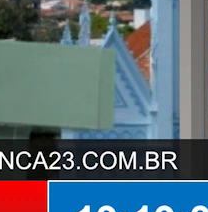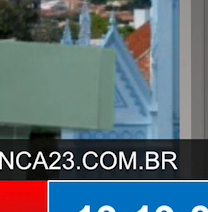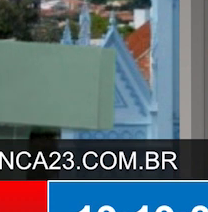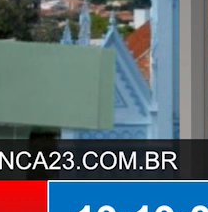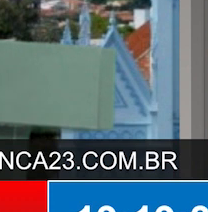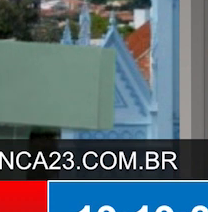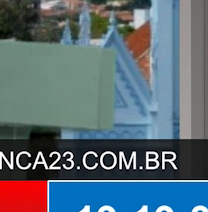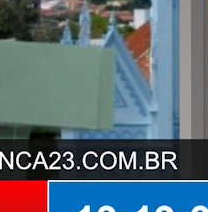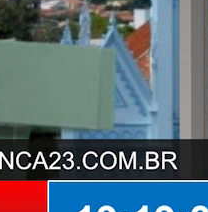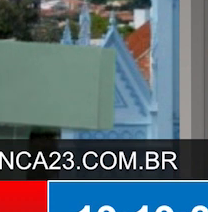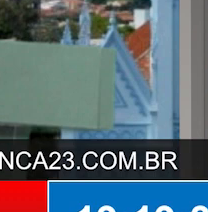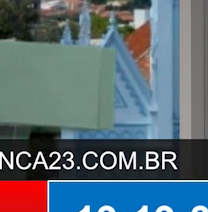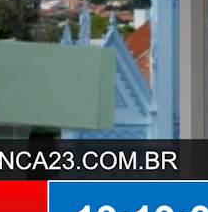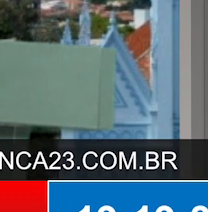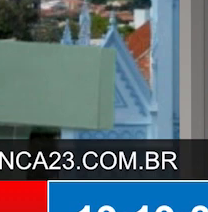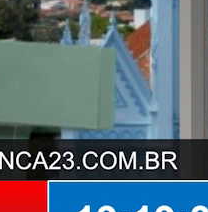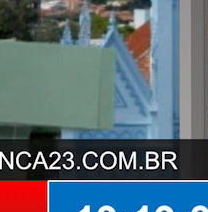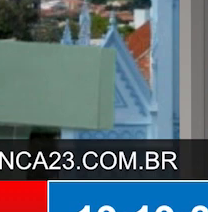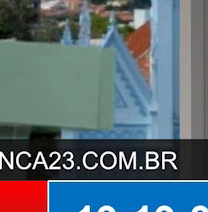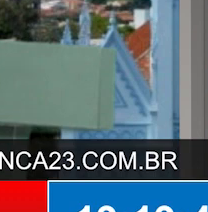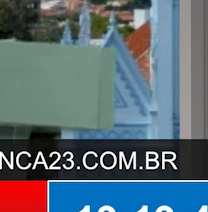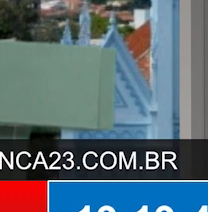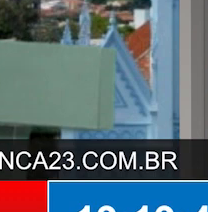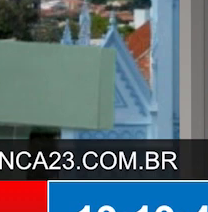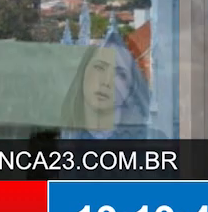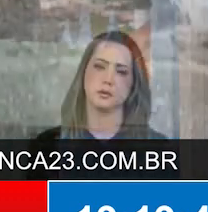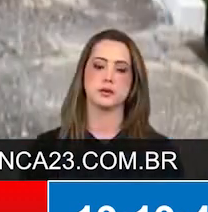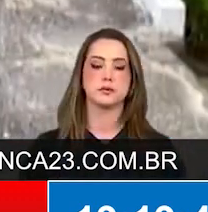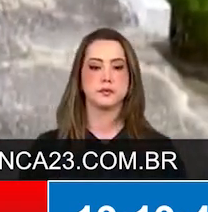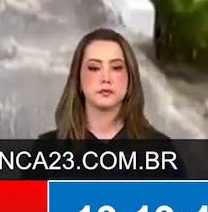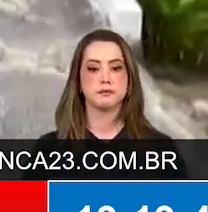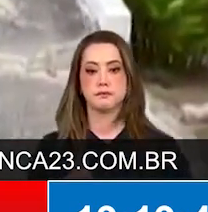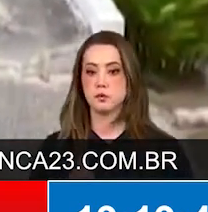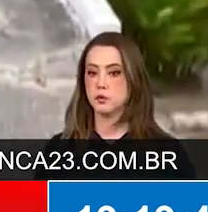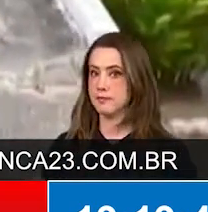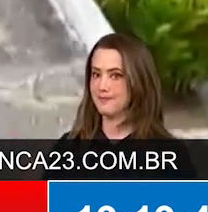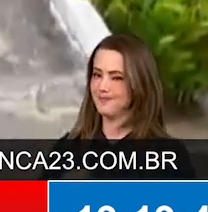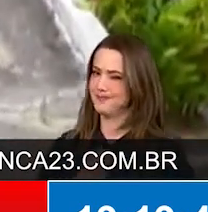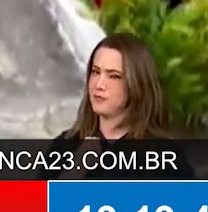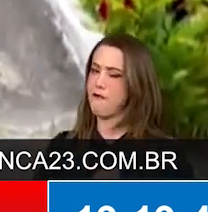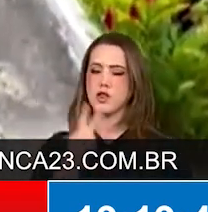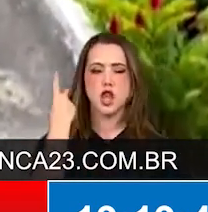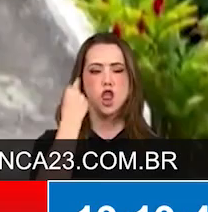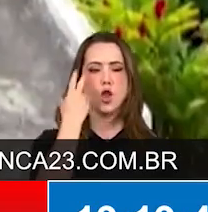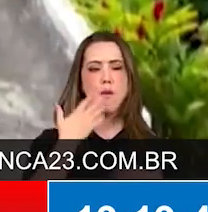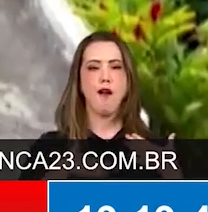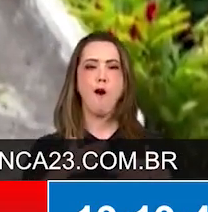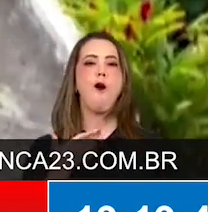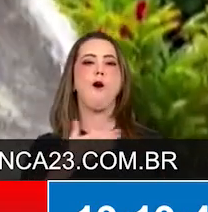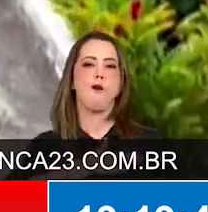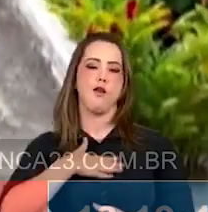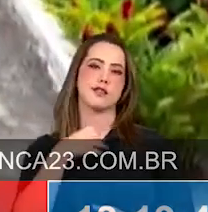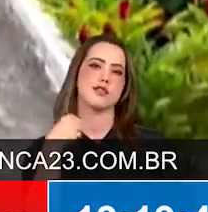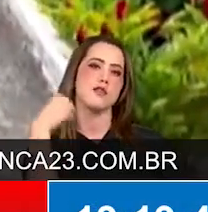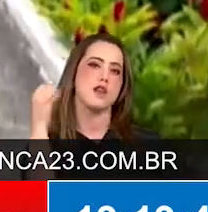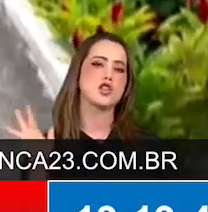os mais diversos tipos de câncer. Vamos acompanhar. Seu José Joaquim leva uma vida tranquila, gosta de viajar, do